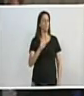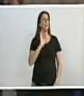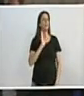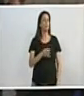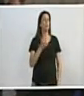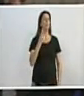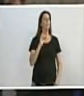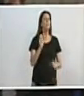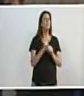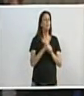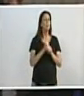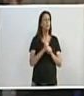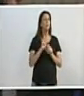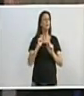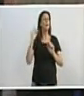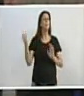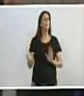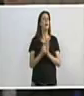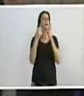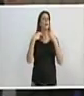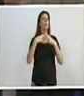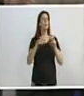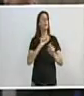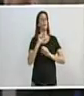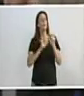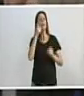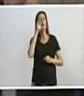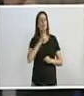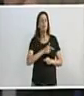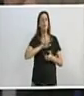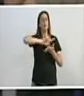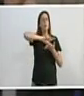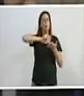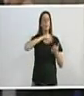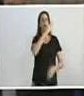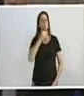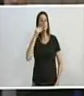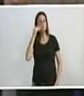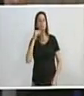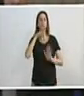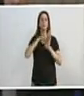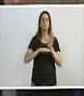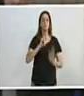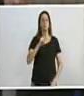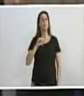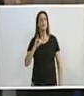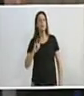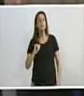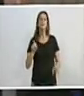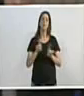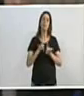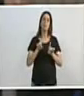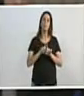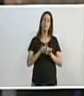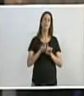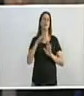a máfia do transporte coletivo no Brasil ganhou benefícios como isenção do IPI, isenção na